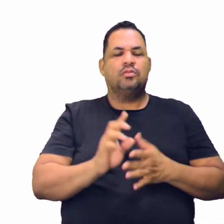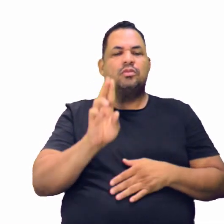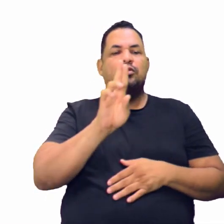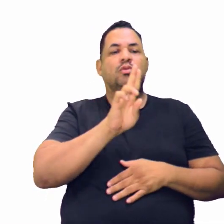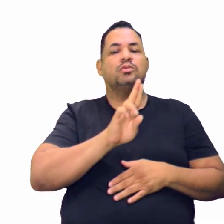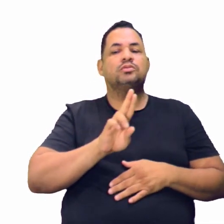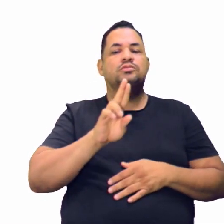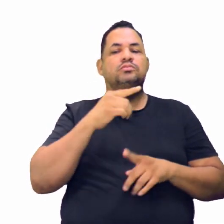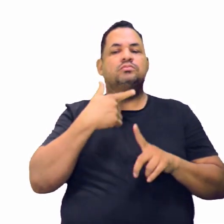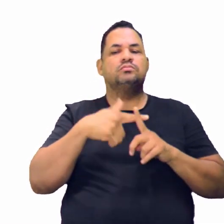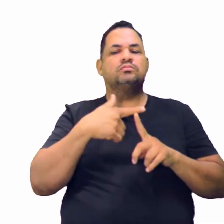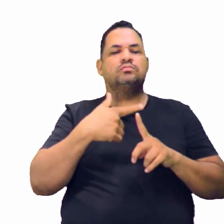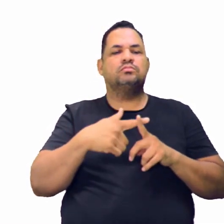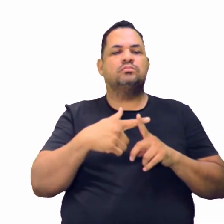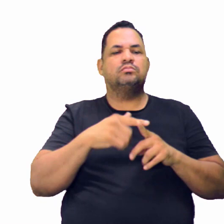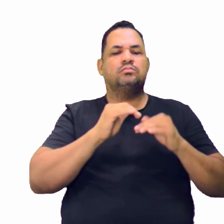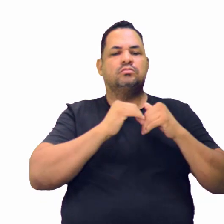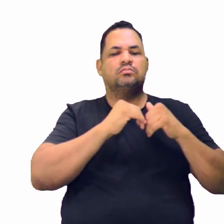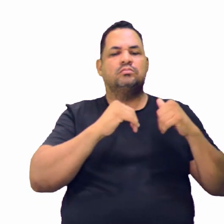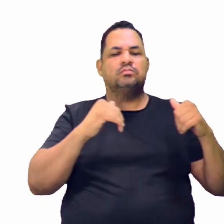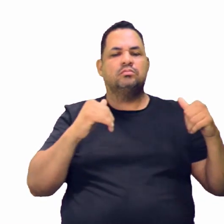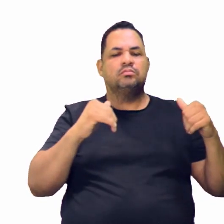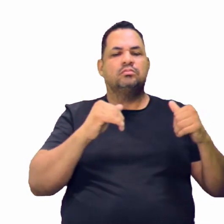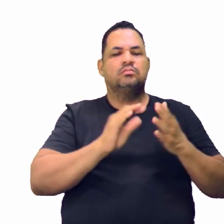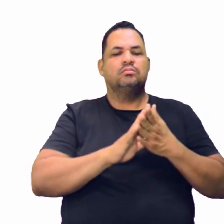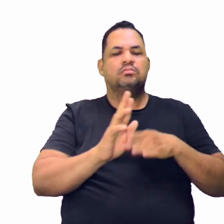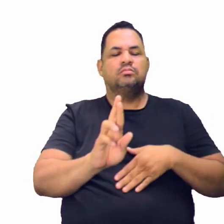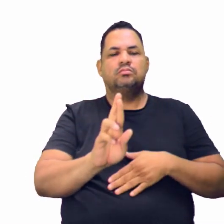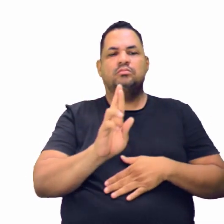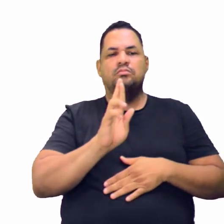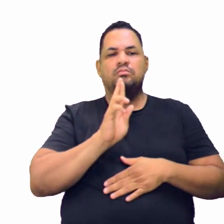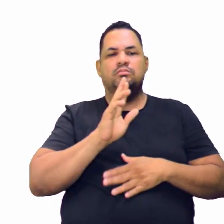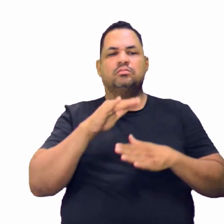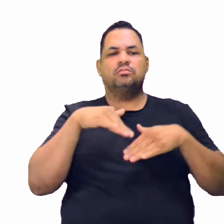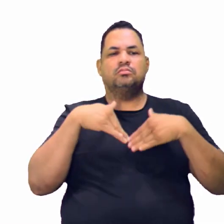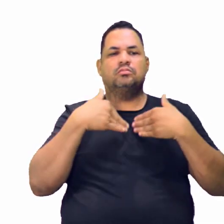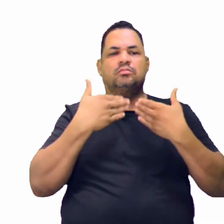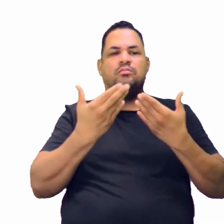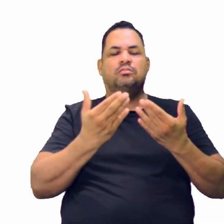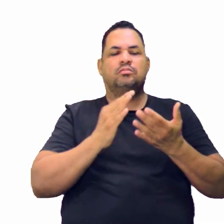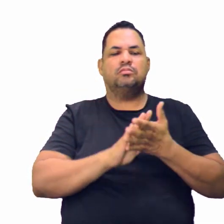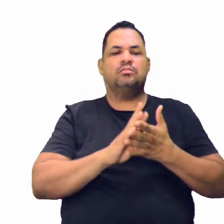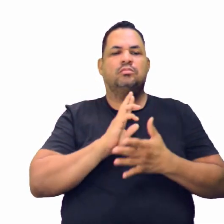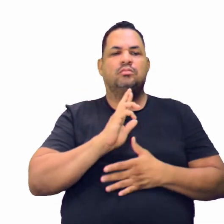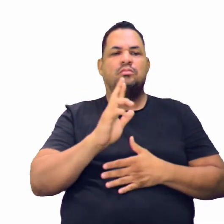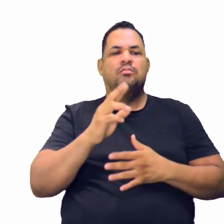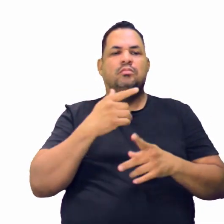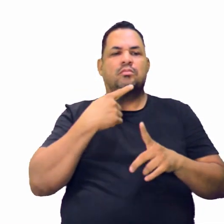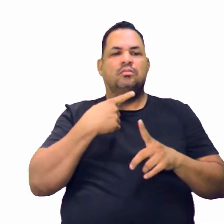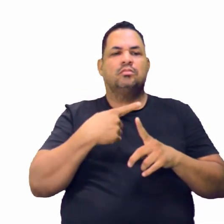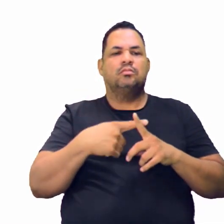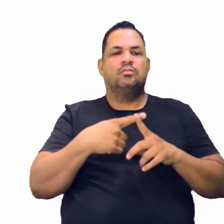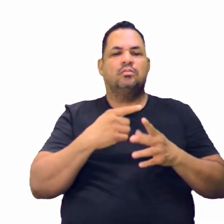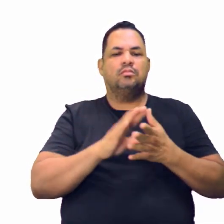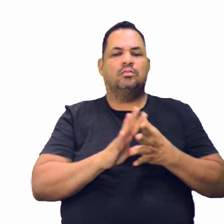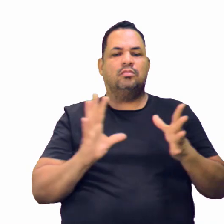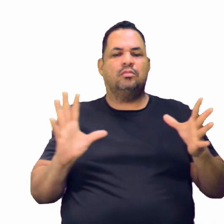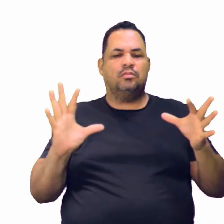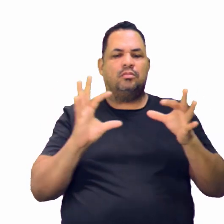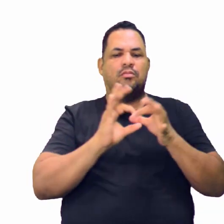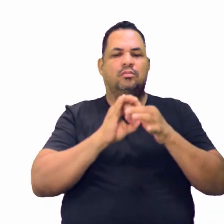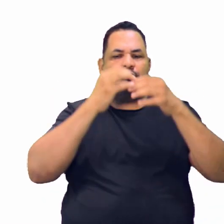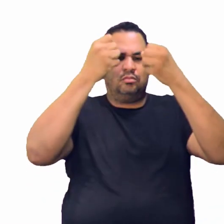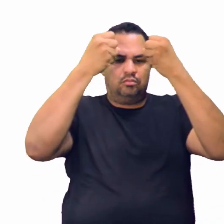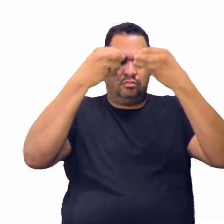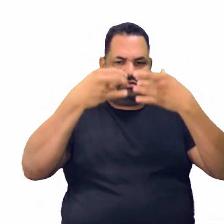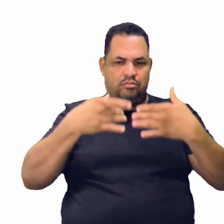porquê separado. Ele está dando uma resposta. E quando for a resposta, Amadinho, é uma conjunção